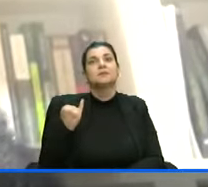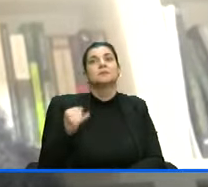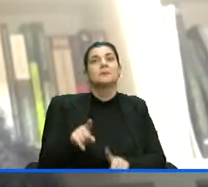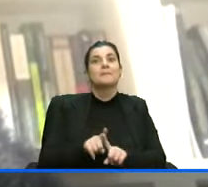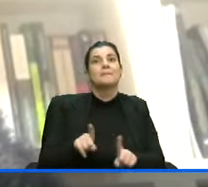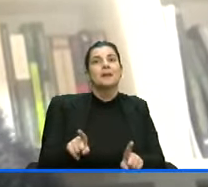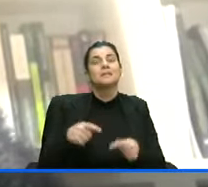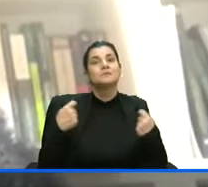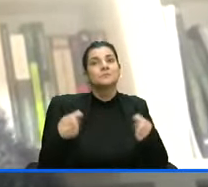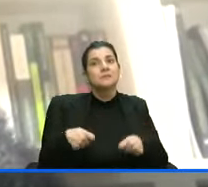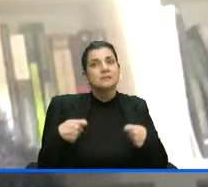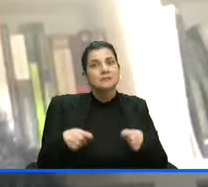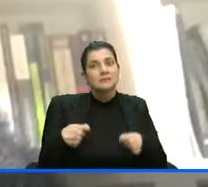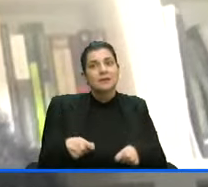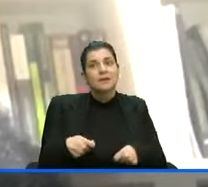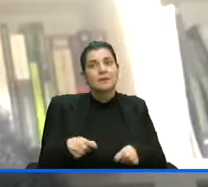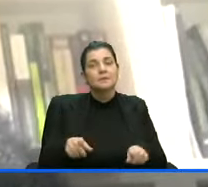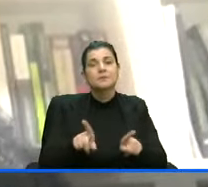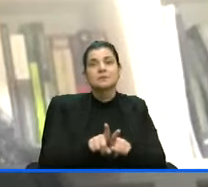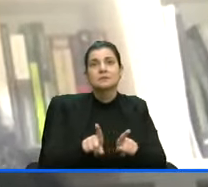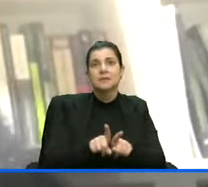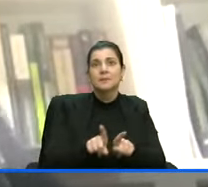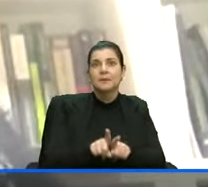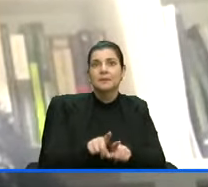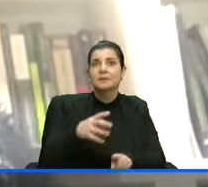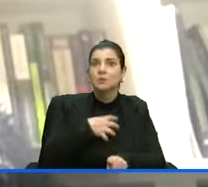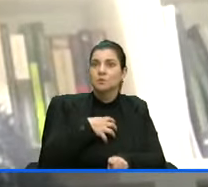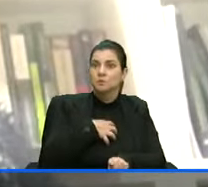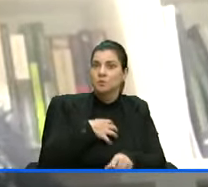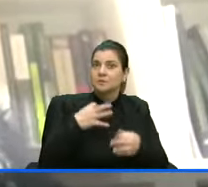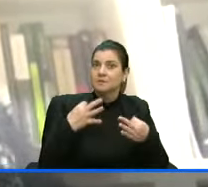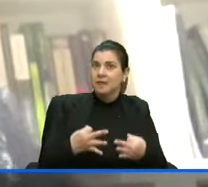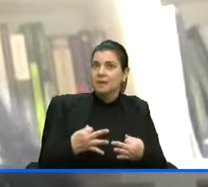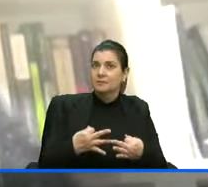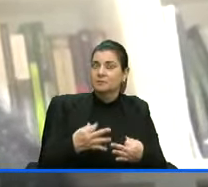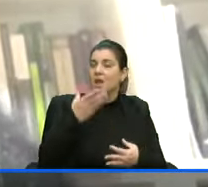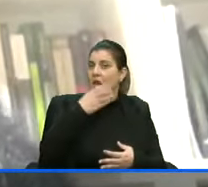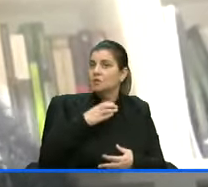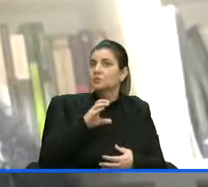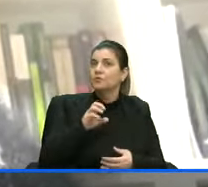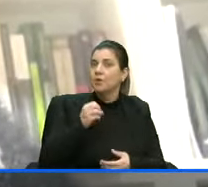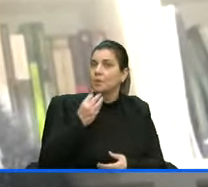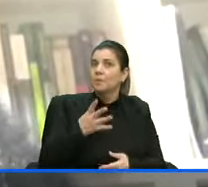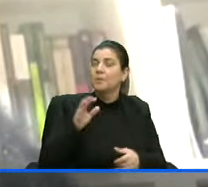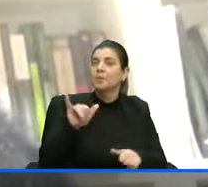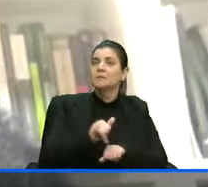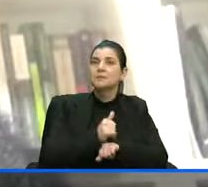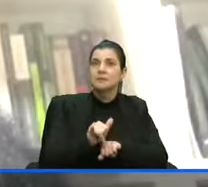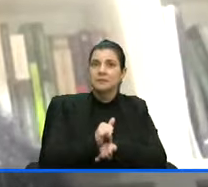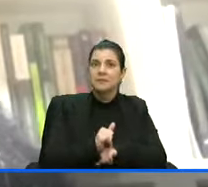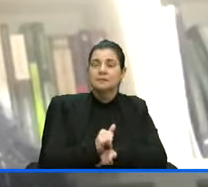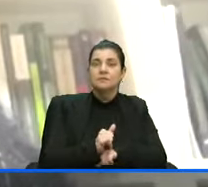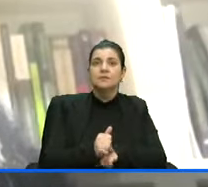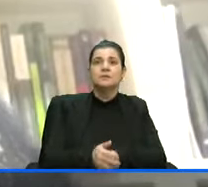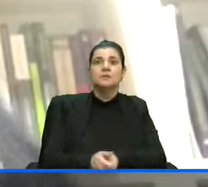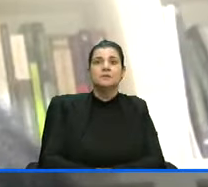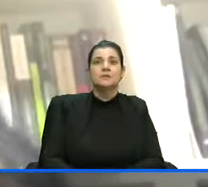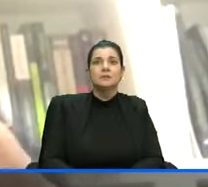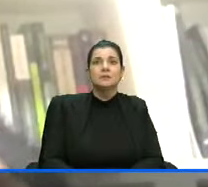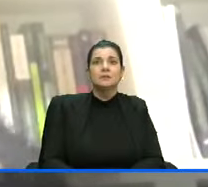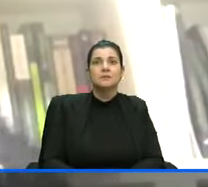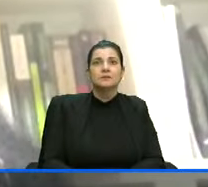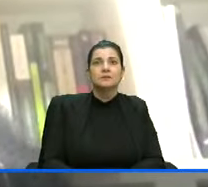mas precisamos também ter condições adequadas. Acho que foi uma boa estratégia, né? Mas que essa